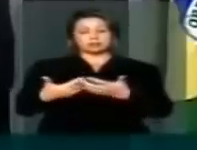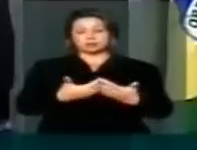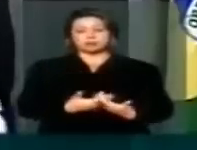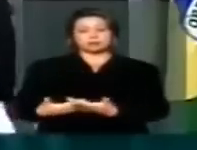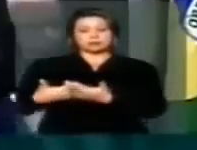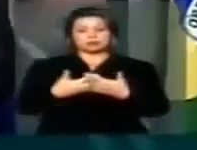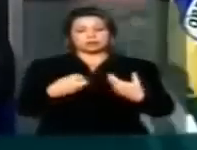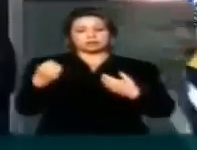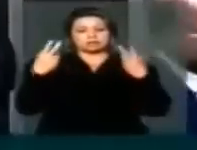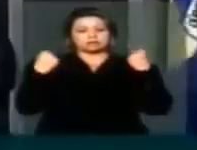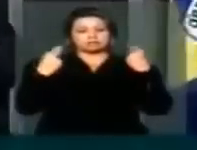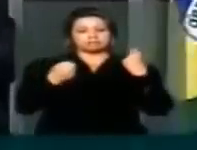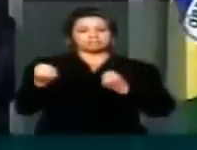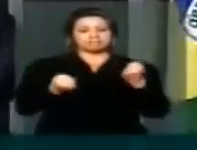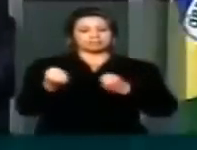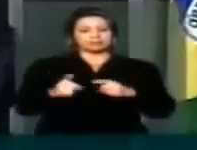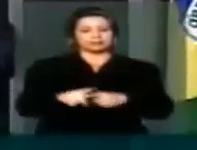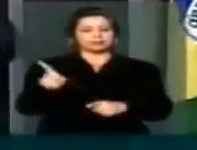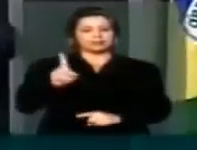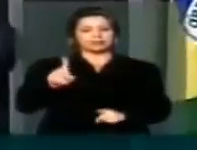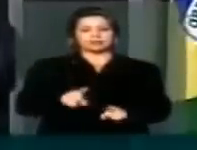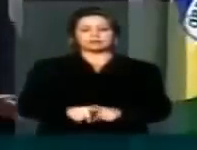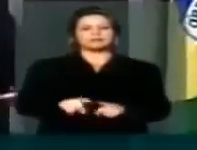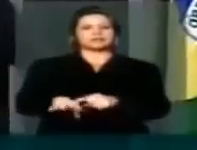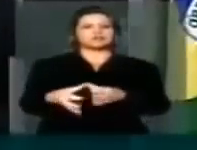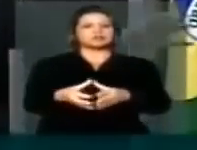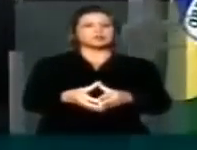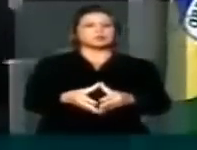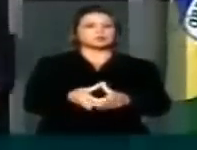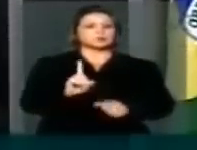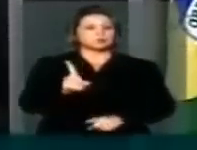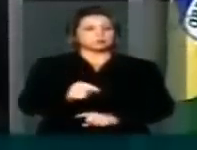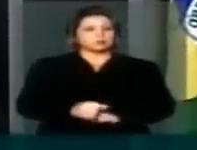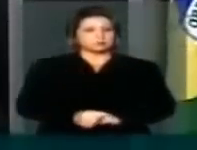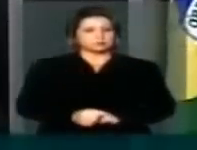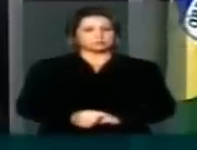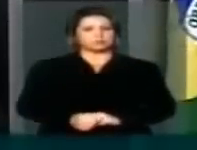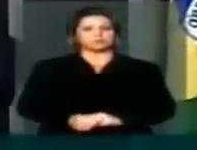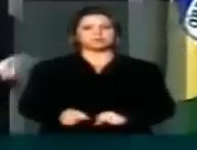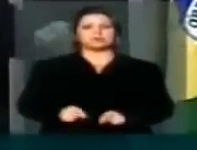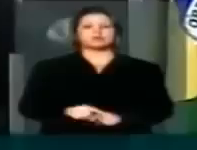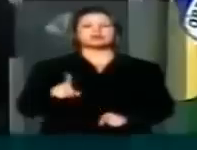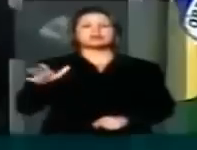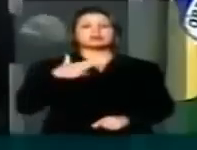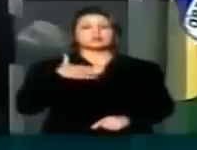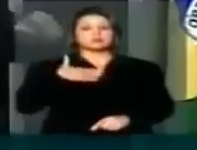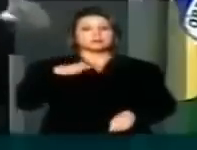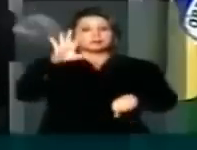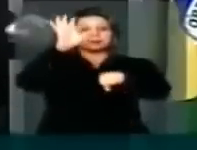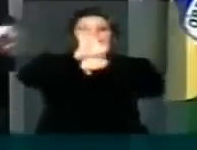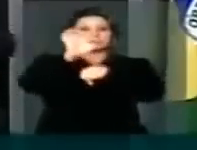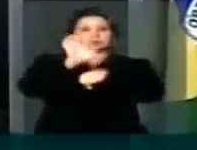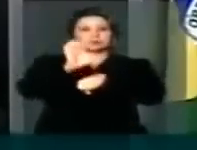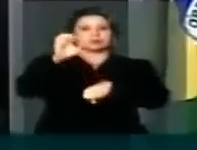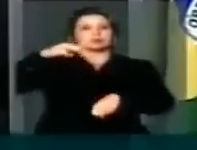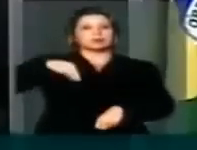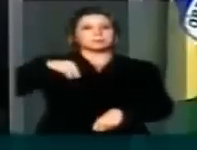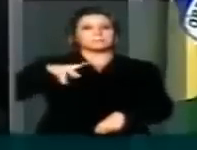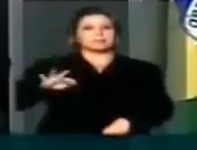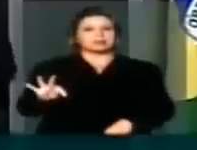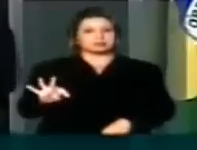Brasil não é apenas um movimento de um setor ou de uma categoria. Lá no meu estado de Mato